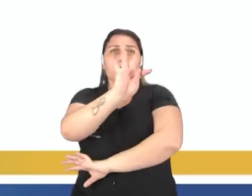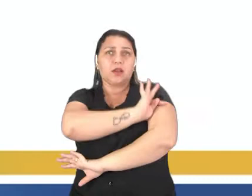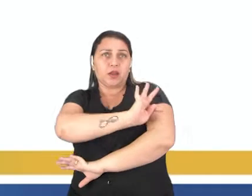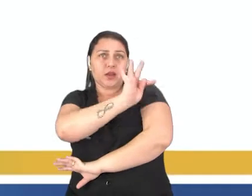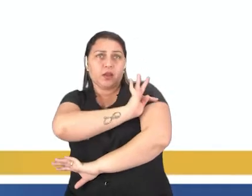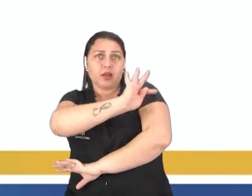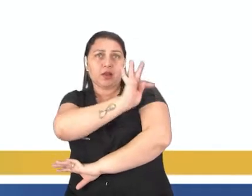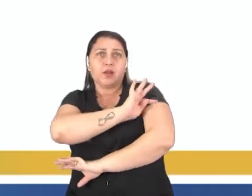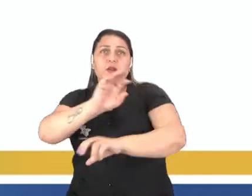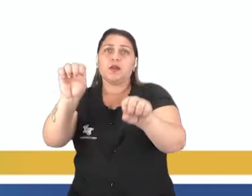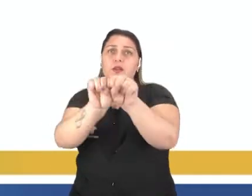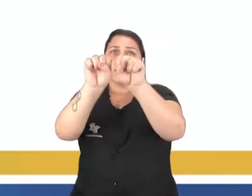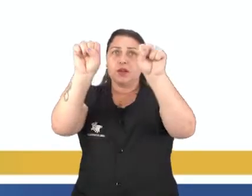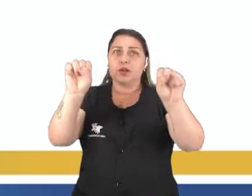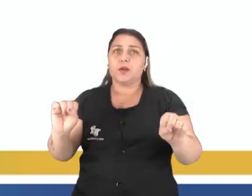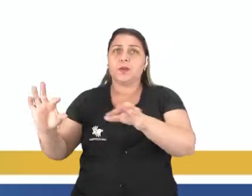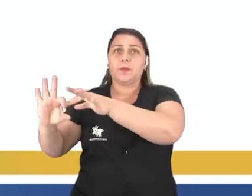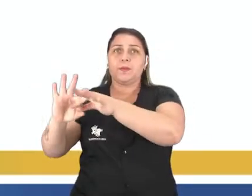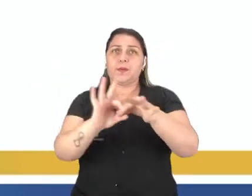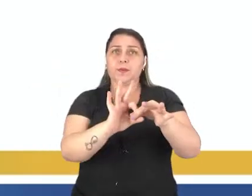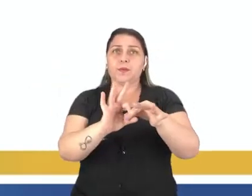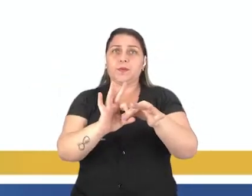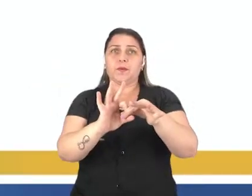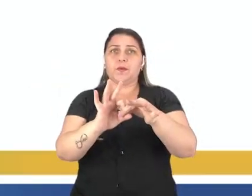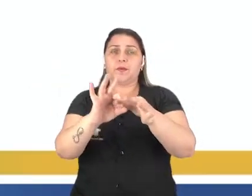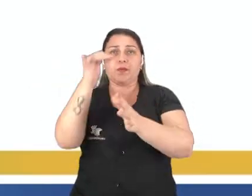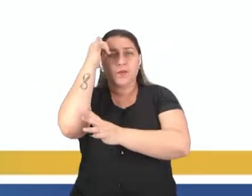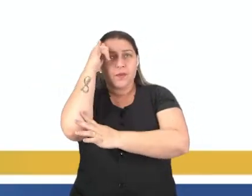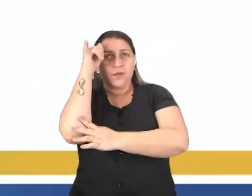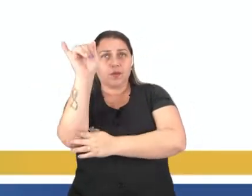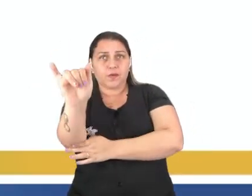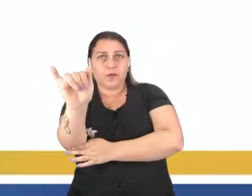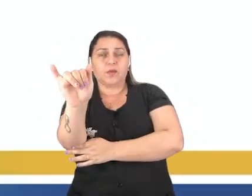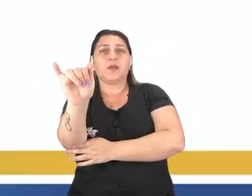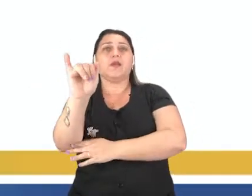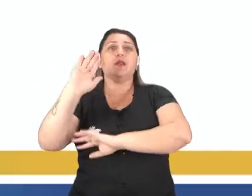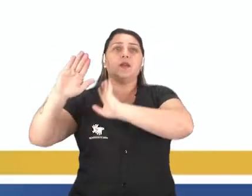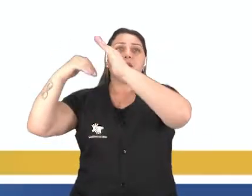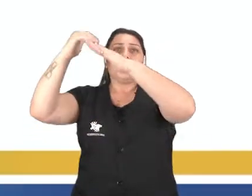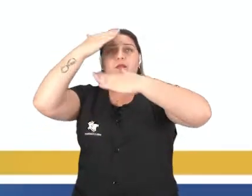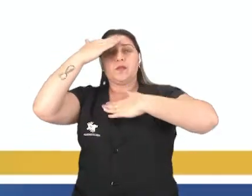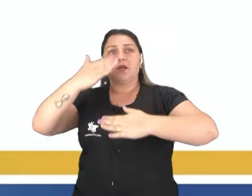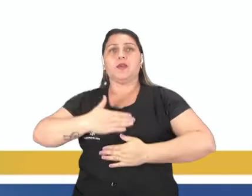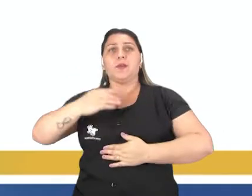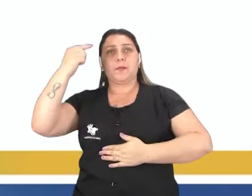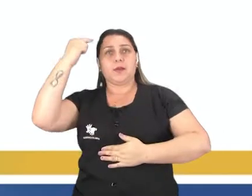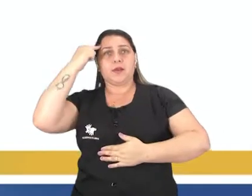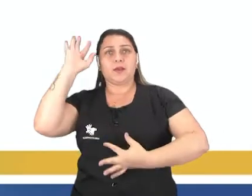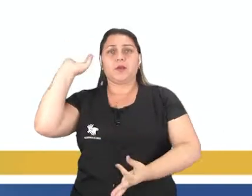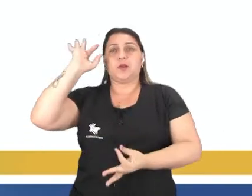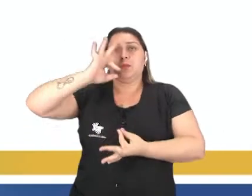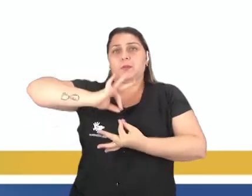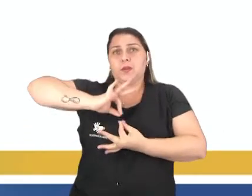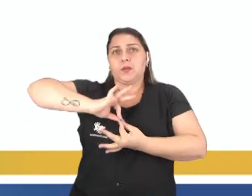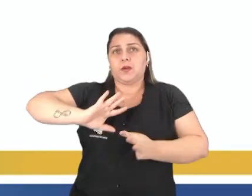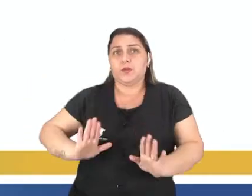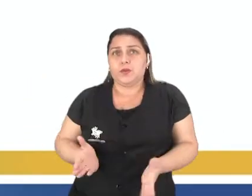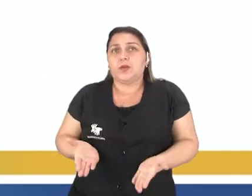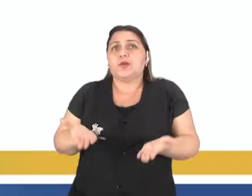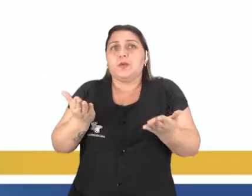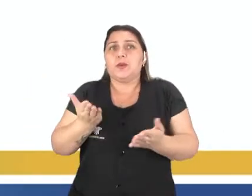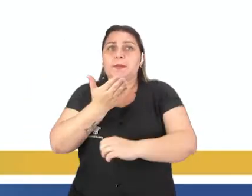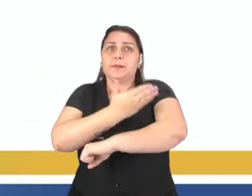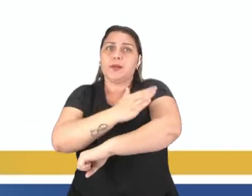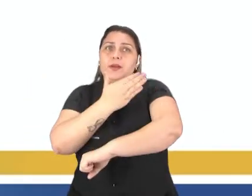suas técnicas em um sistema coerente de combate e desenvolvimento físico, mental e espiritual, além